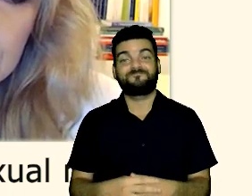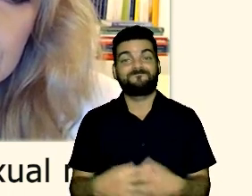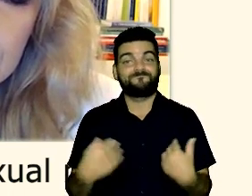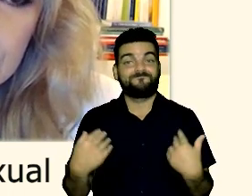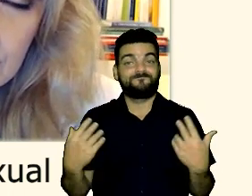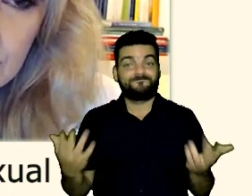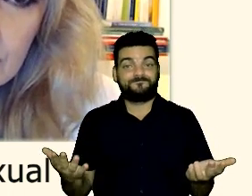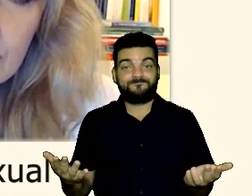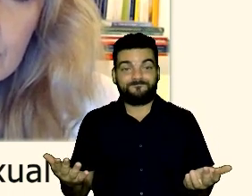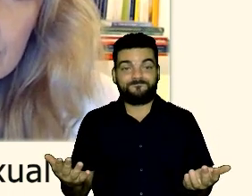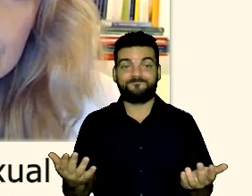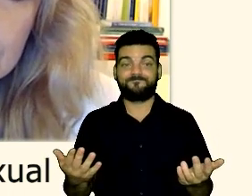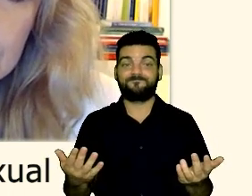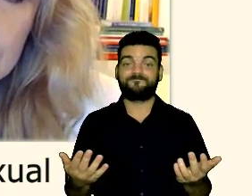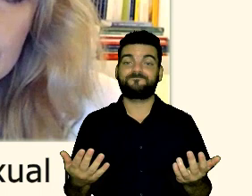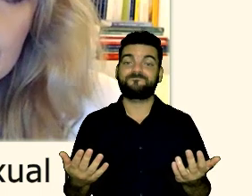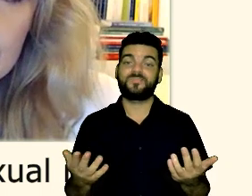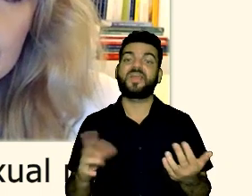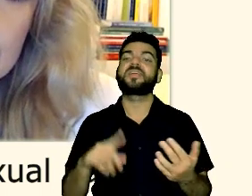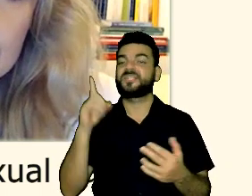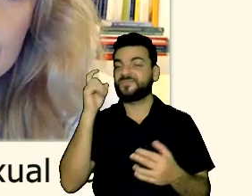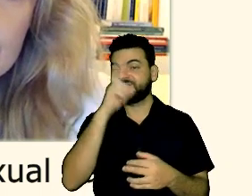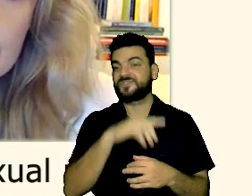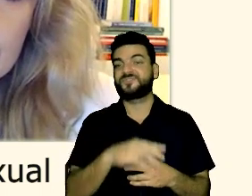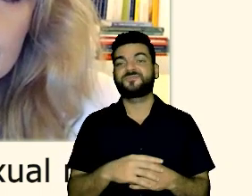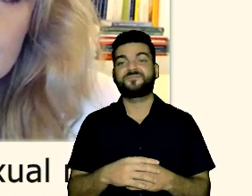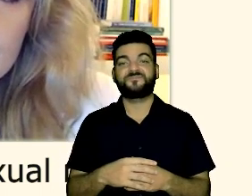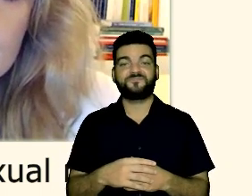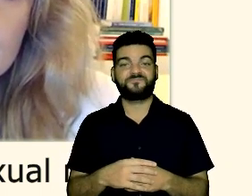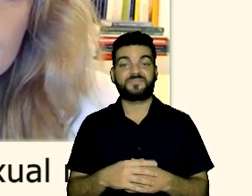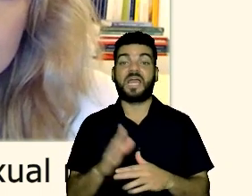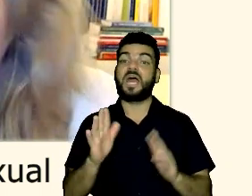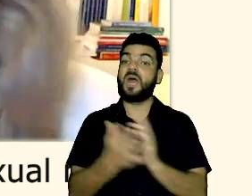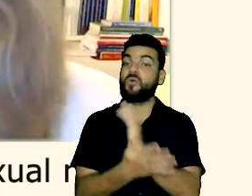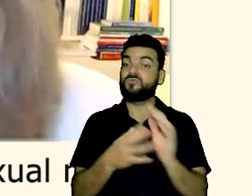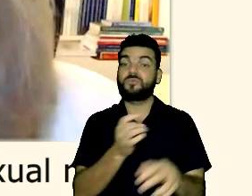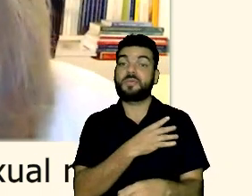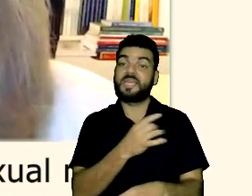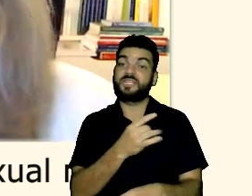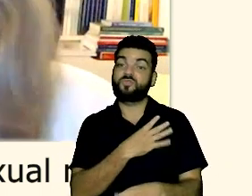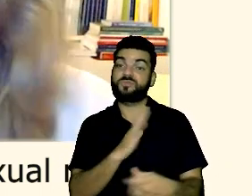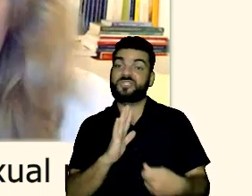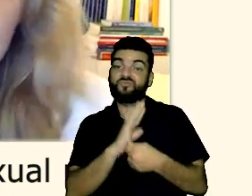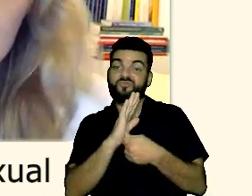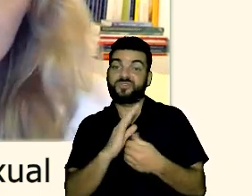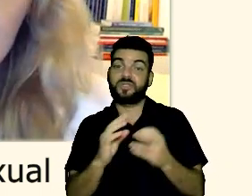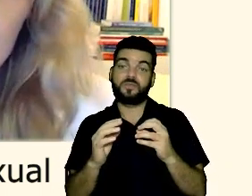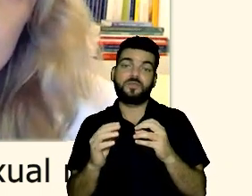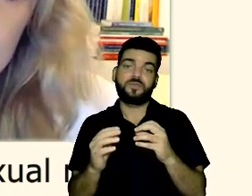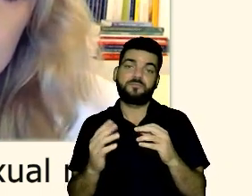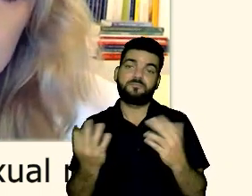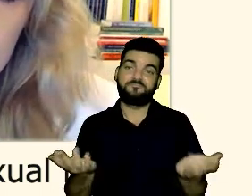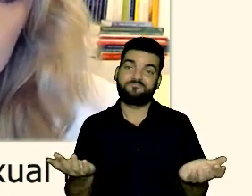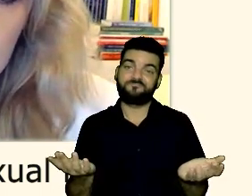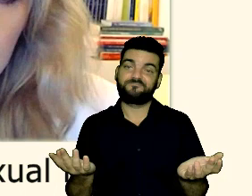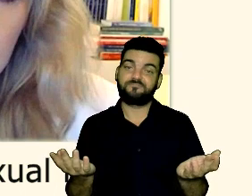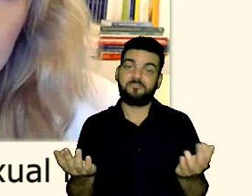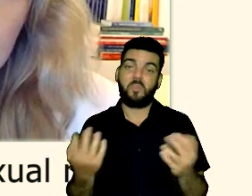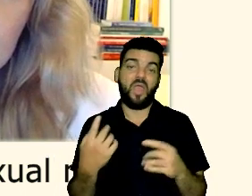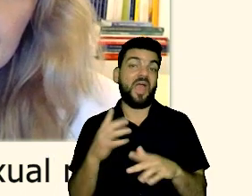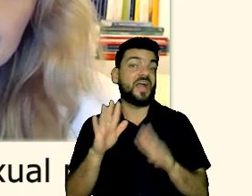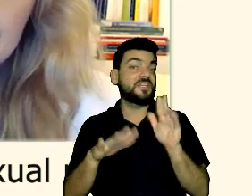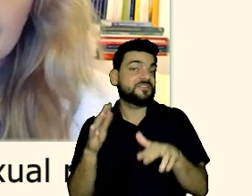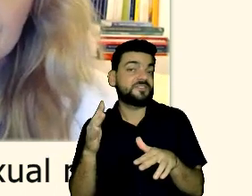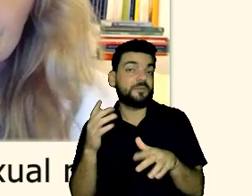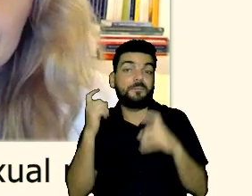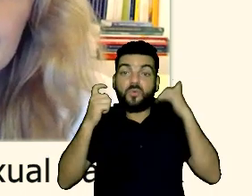o que efetivamente pode ser feito, a gente tem um pouco de pé atrás, tem um pouco de